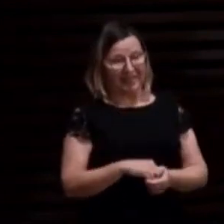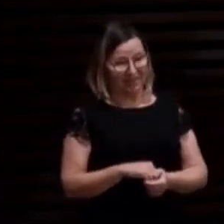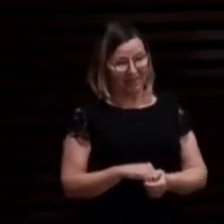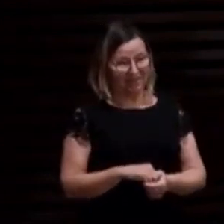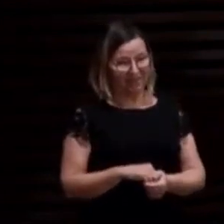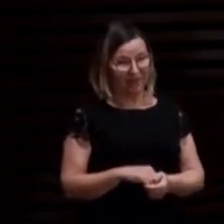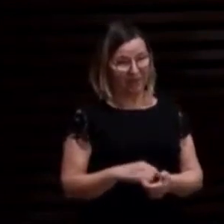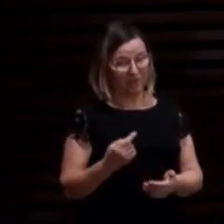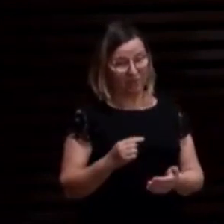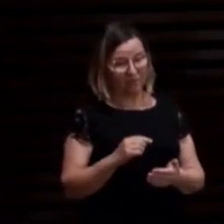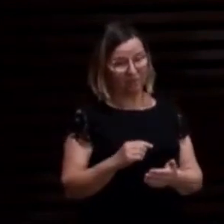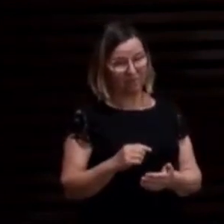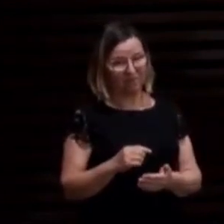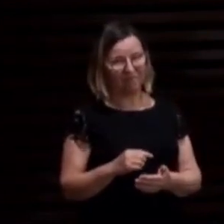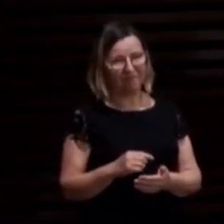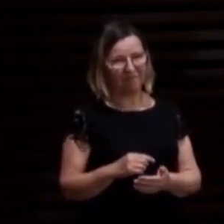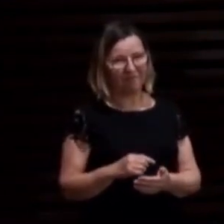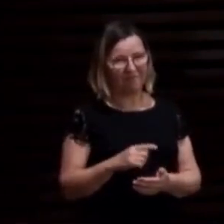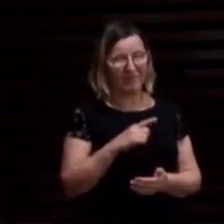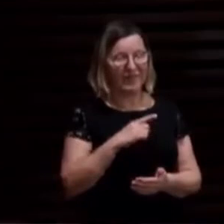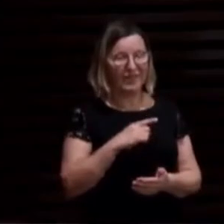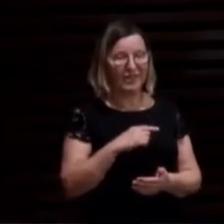um bandido que tinha um nome